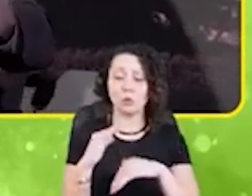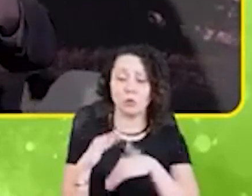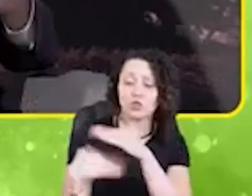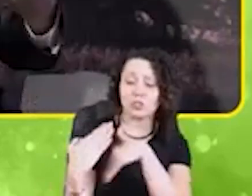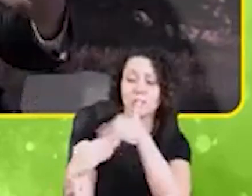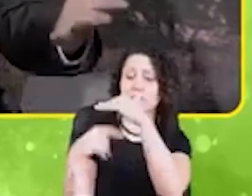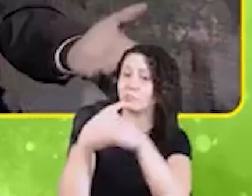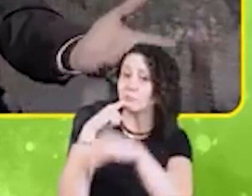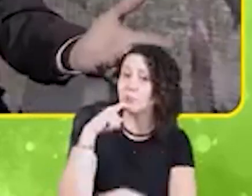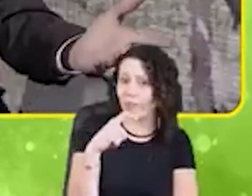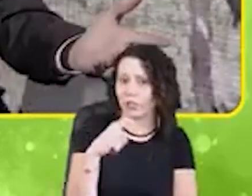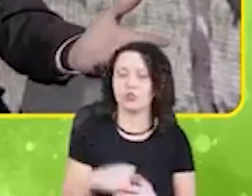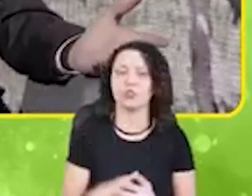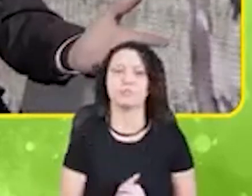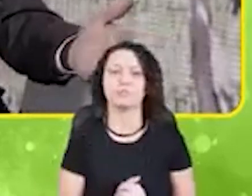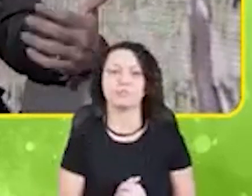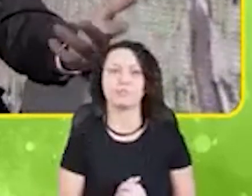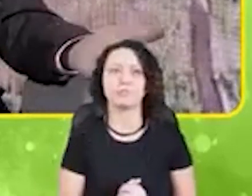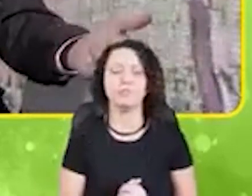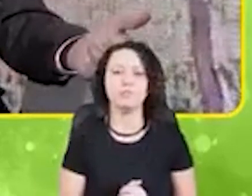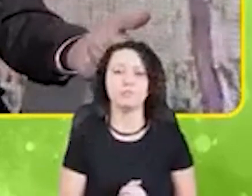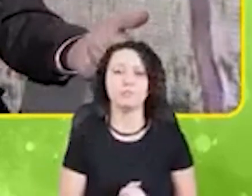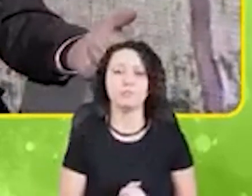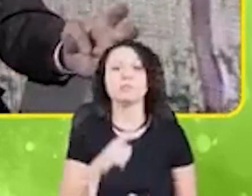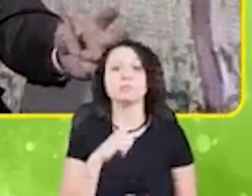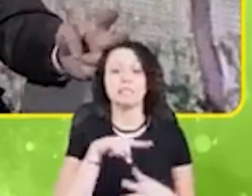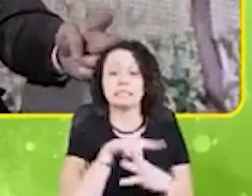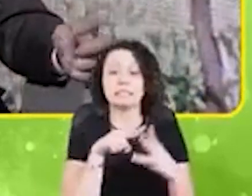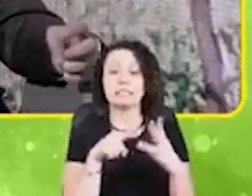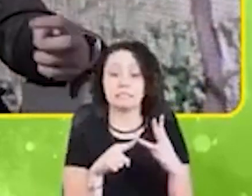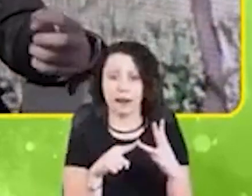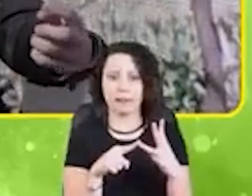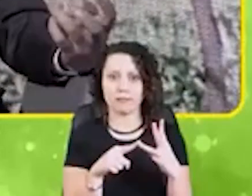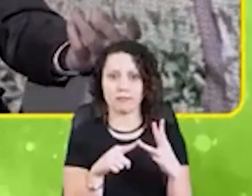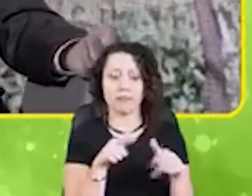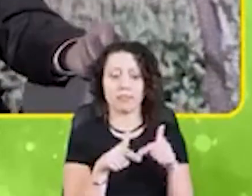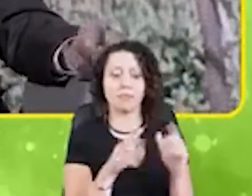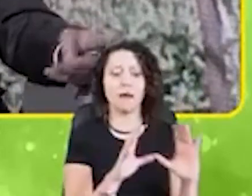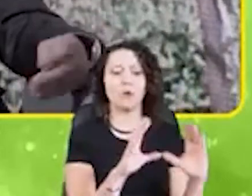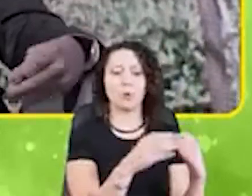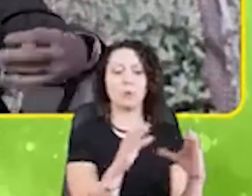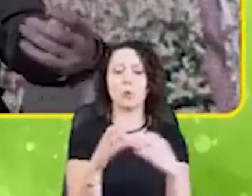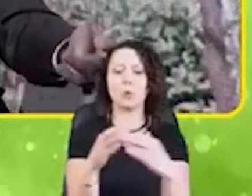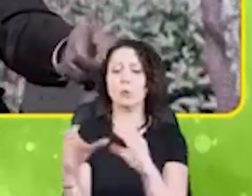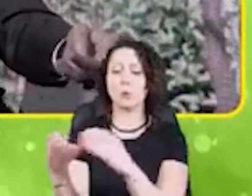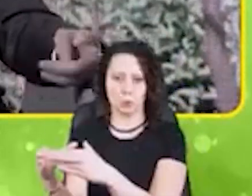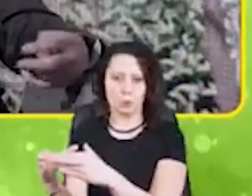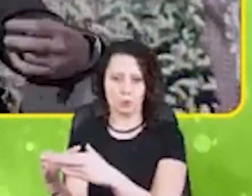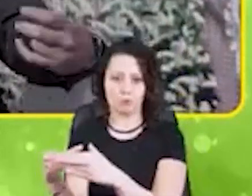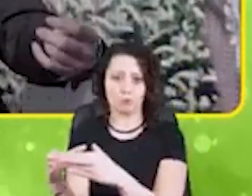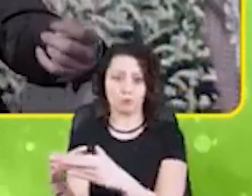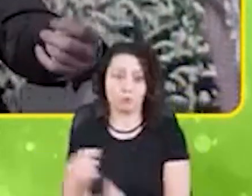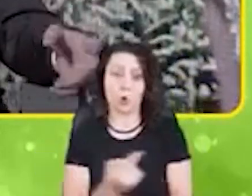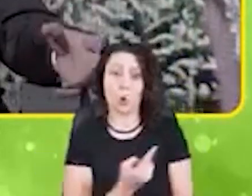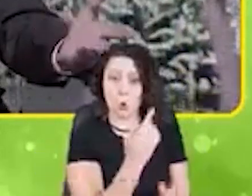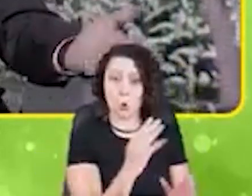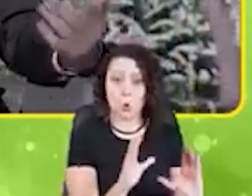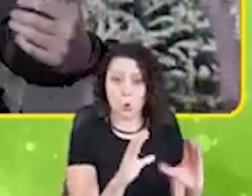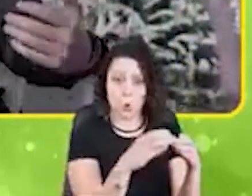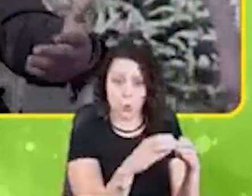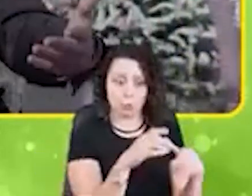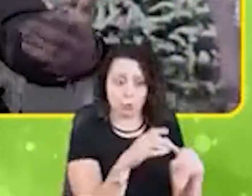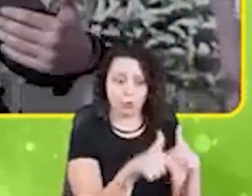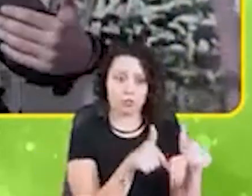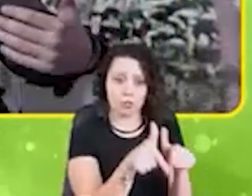ele estabeleceu três três grupos de trabalho na sua última reunião um deles como você bem colocou em um grupo de